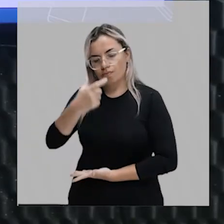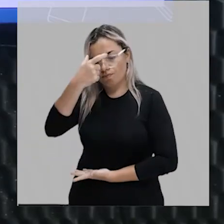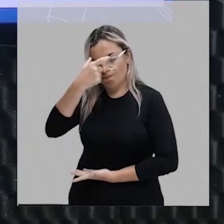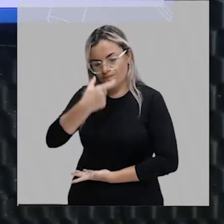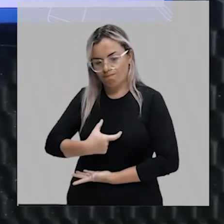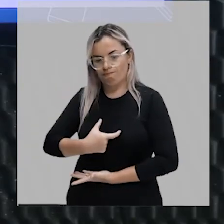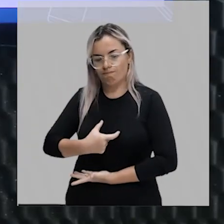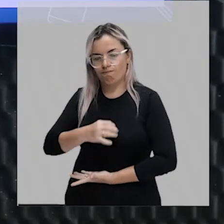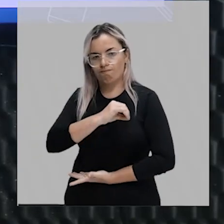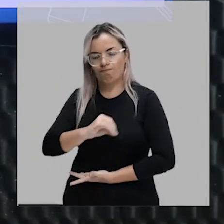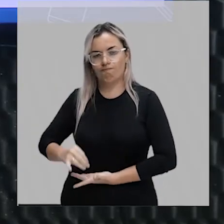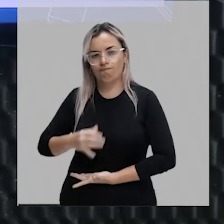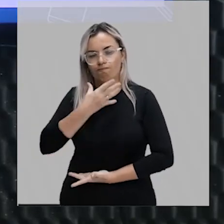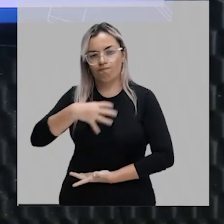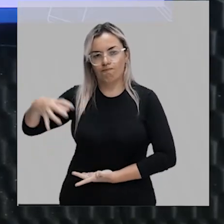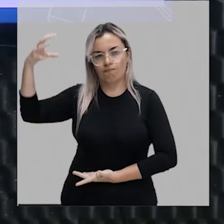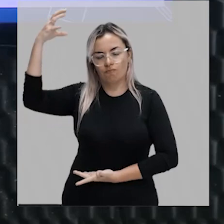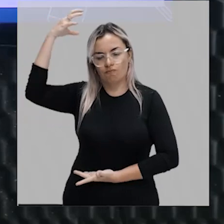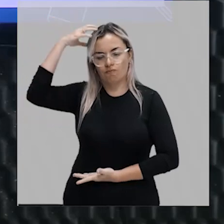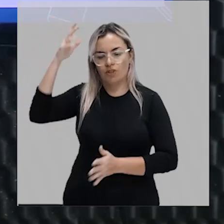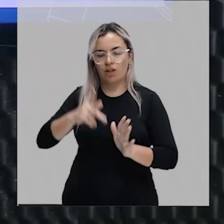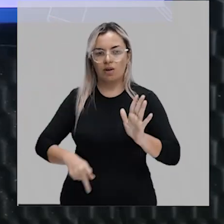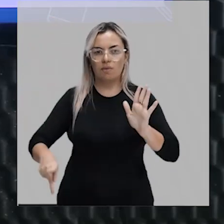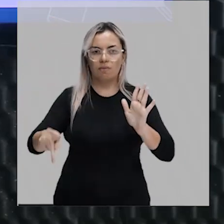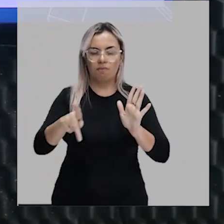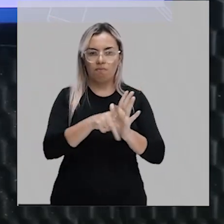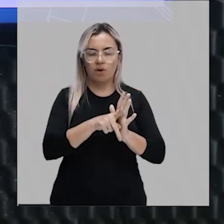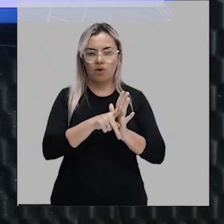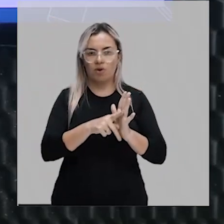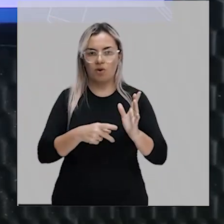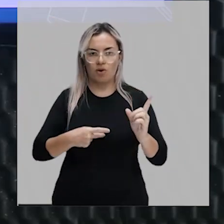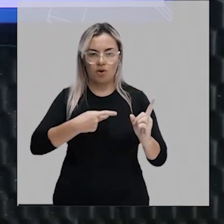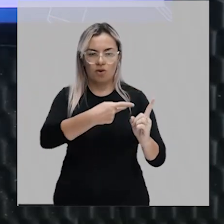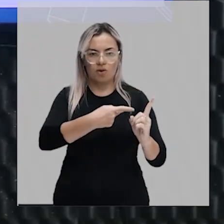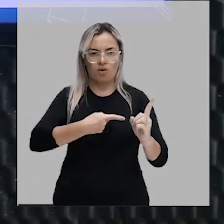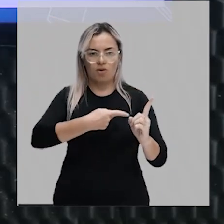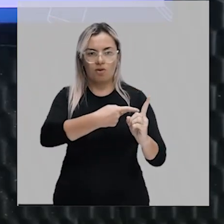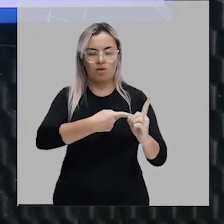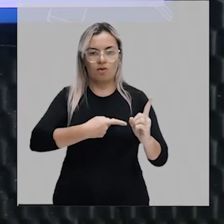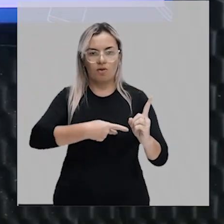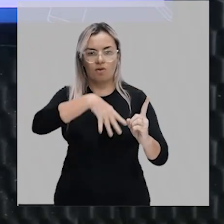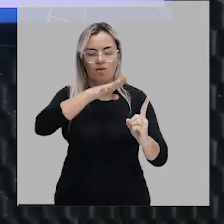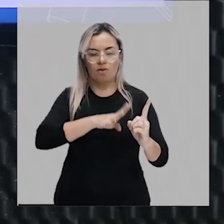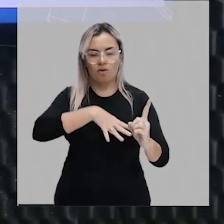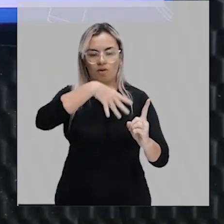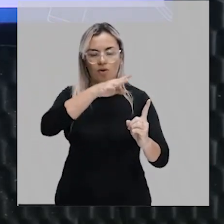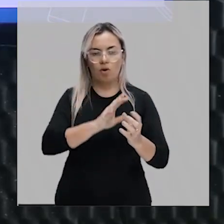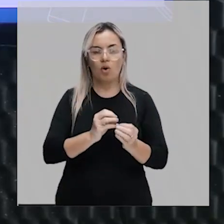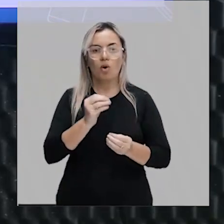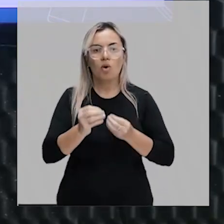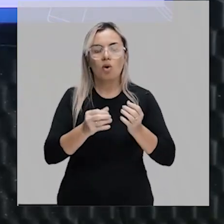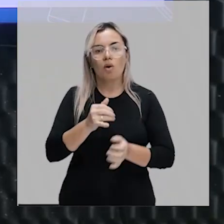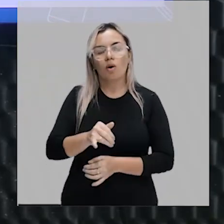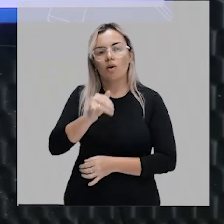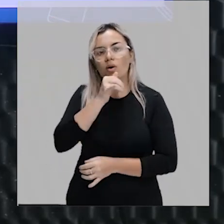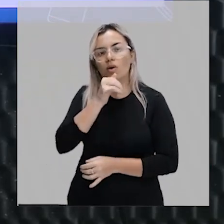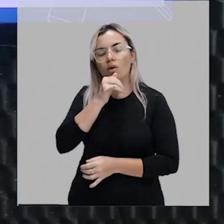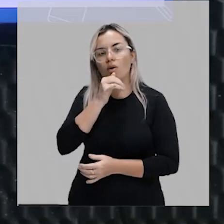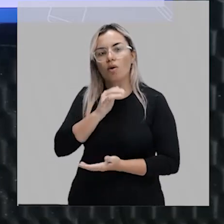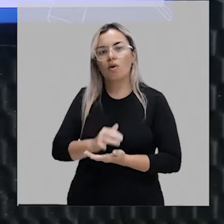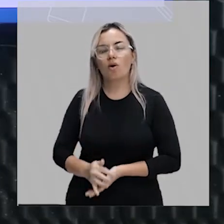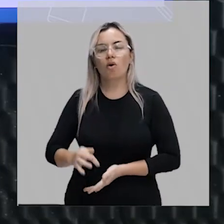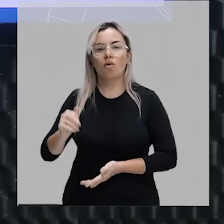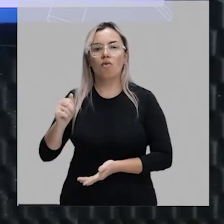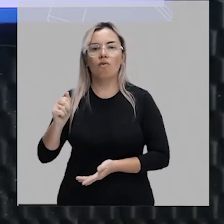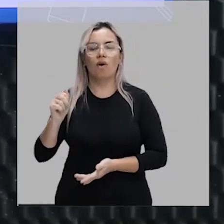considerados a própria autoridade divina, como o faraó no Egito. O faraó no Egito, ele é o próprio Deus, ele é a